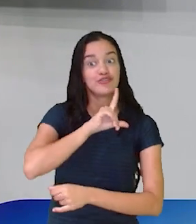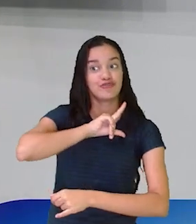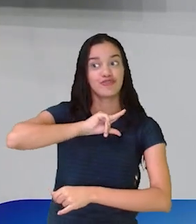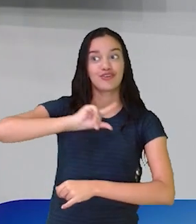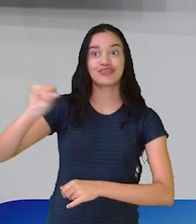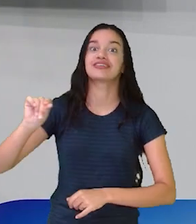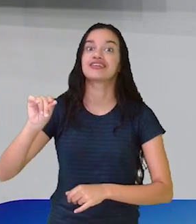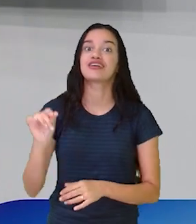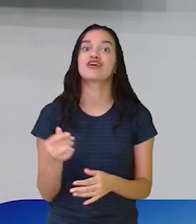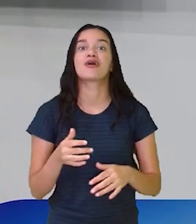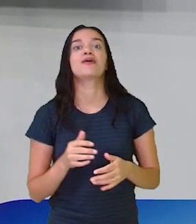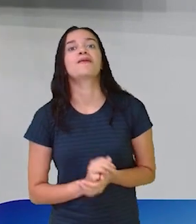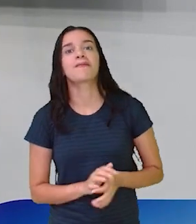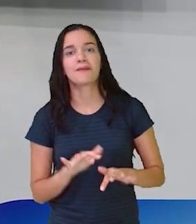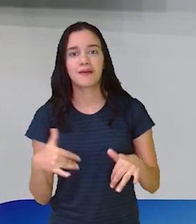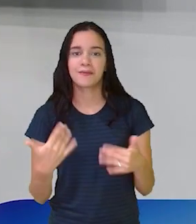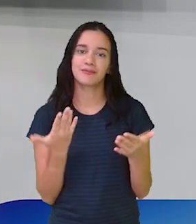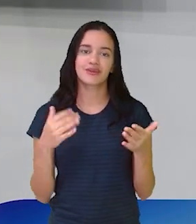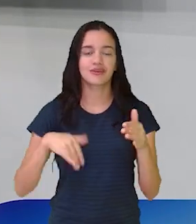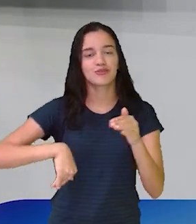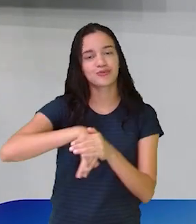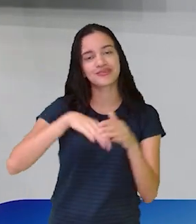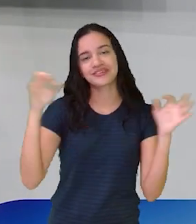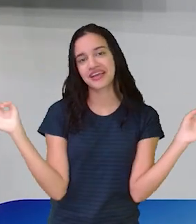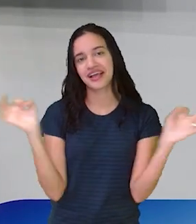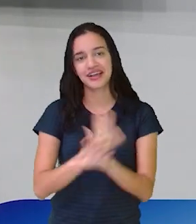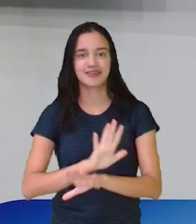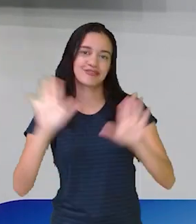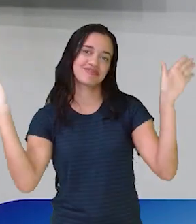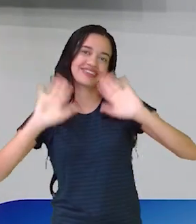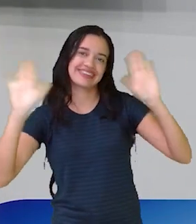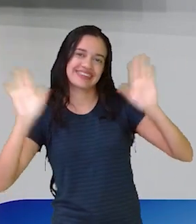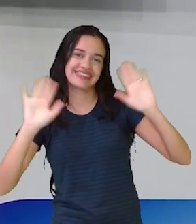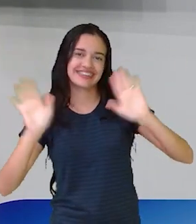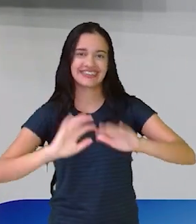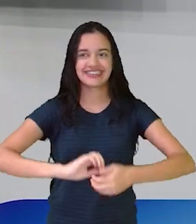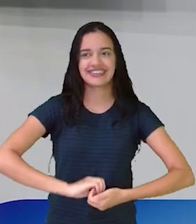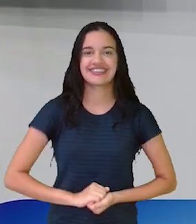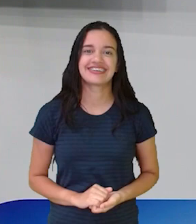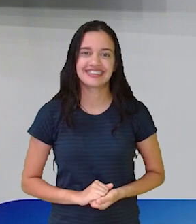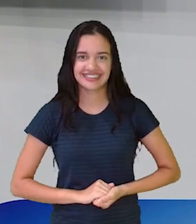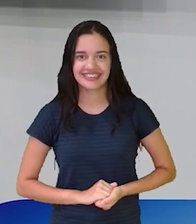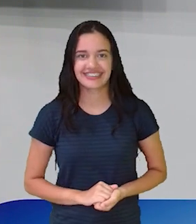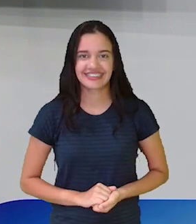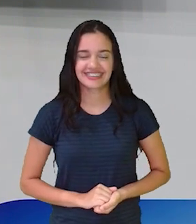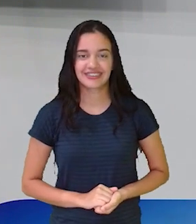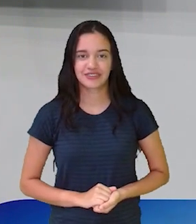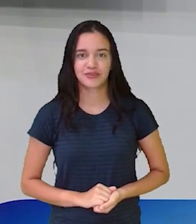campo, que a partida acabou. Até a próxima.